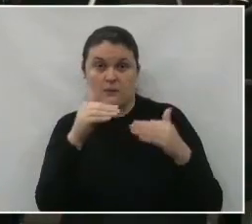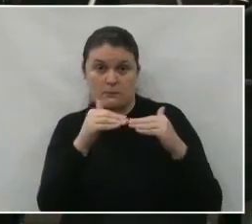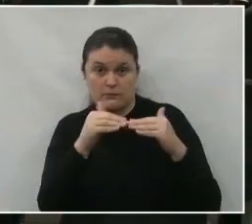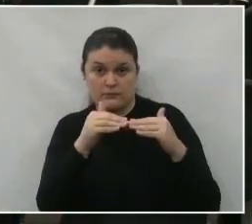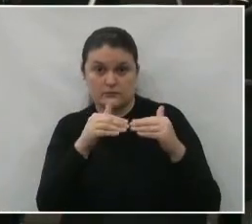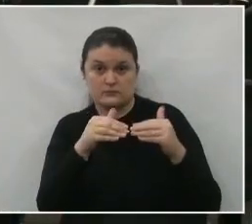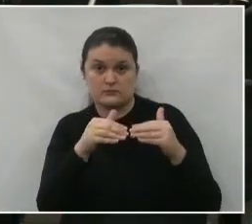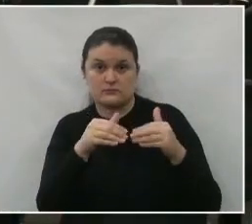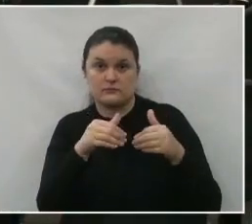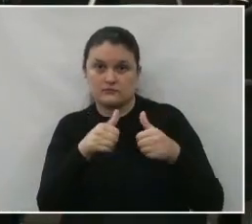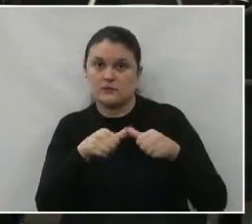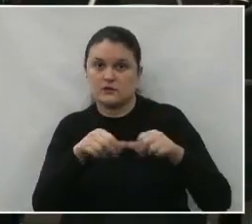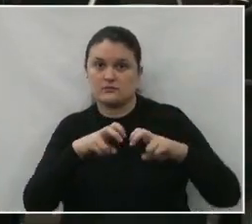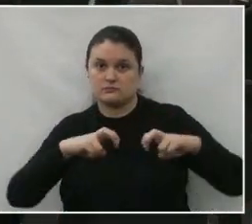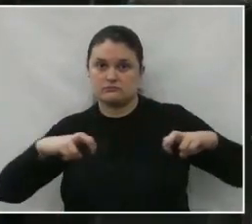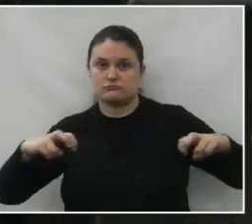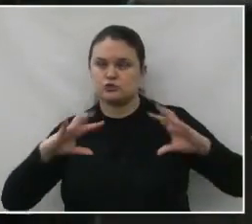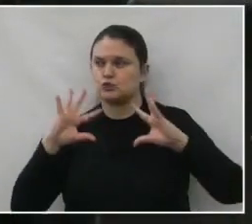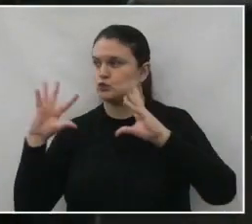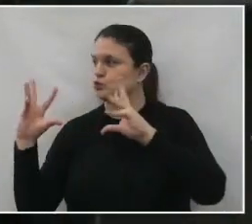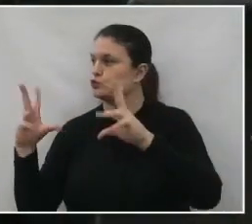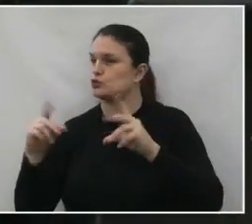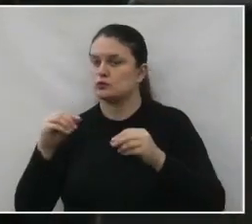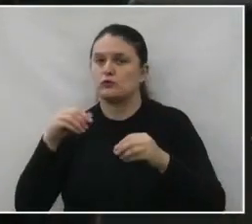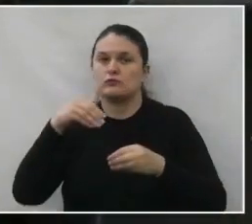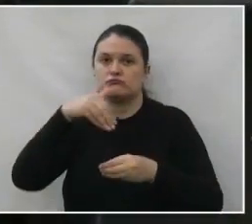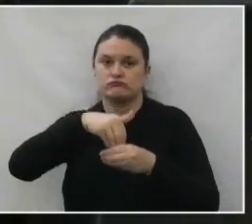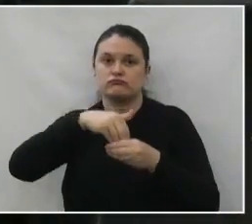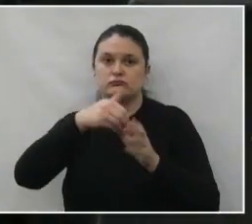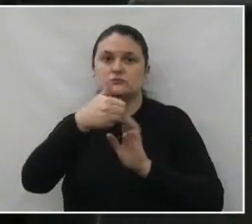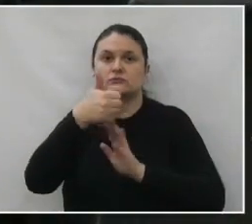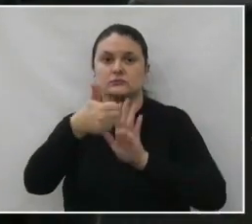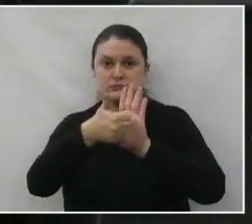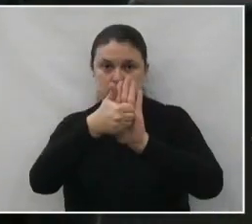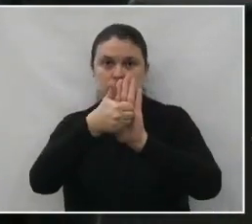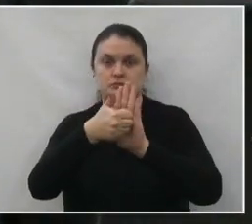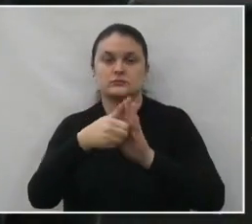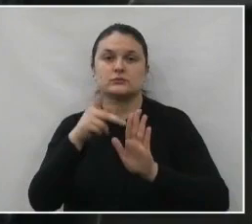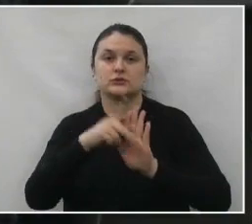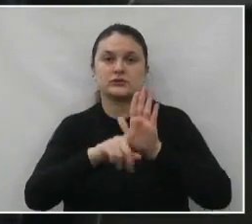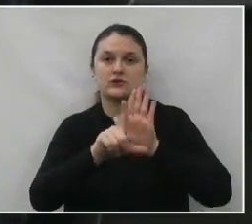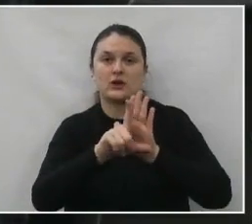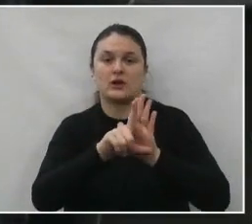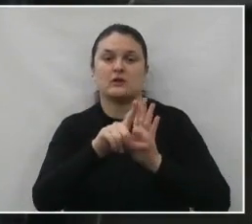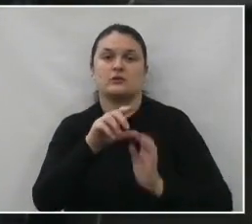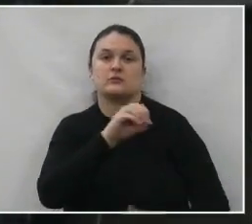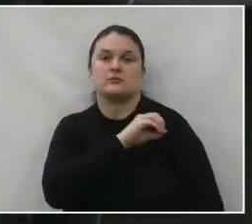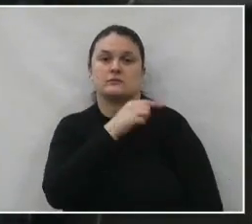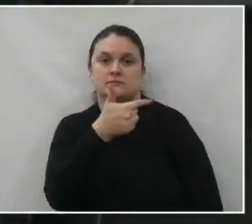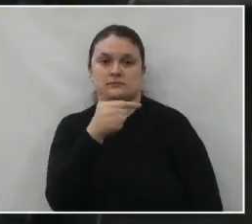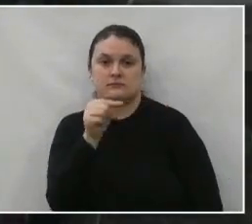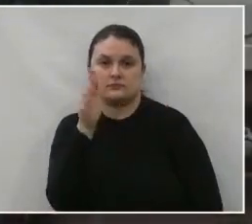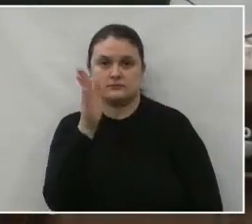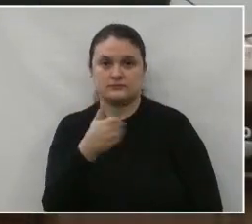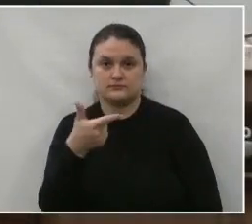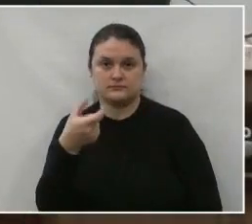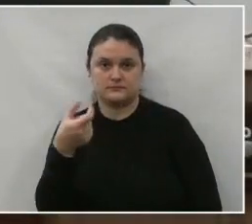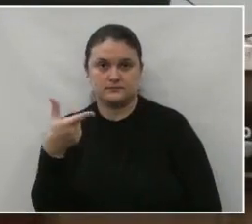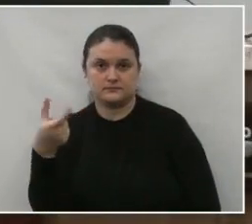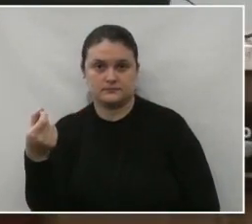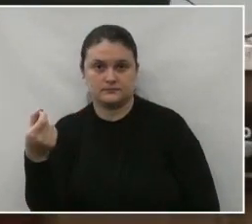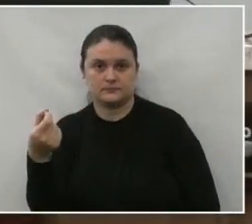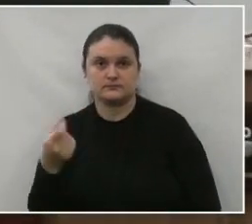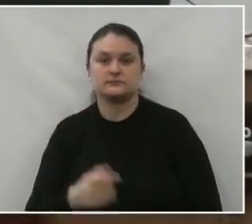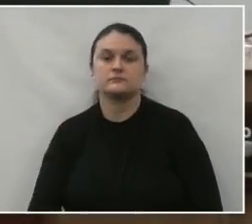estão. Aprovado o regime de urgência do projeto de lei ordinária de número 27/2020.